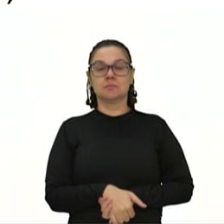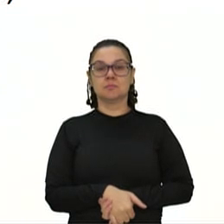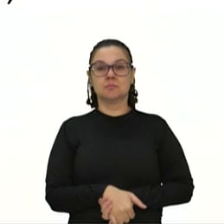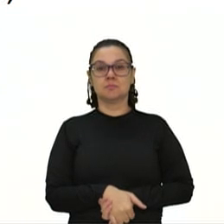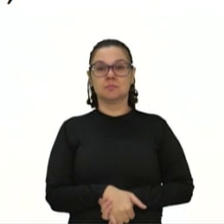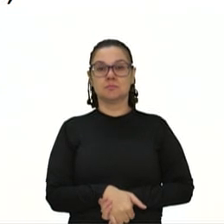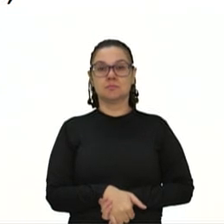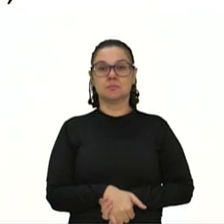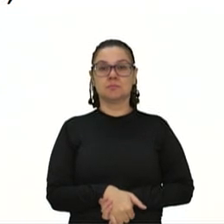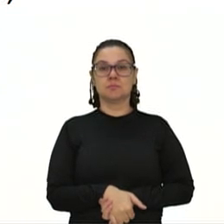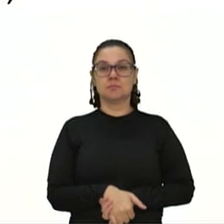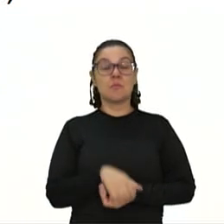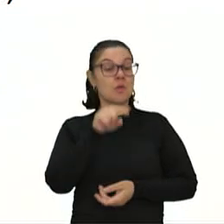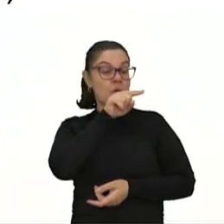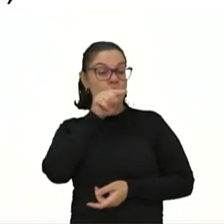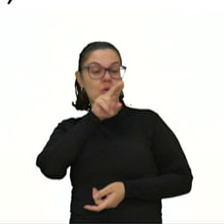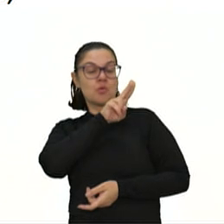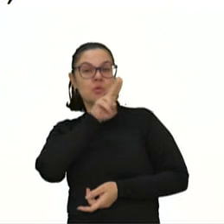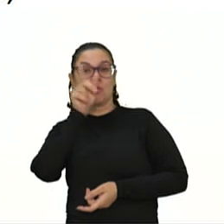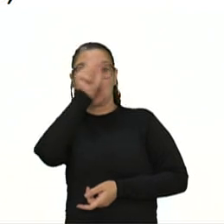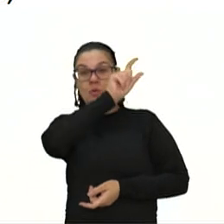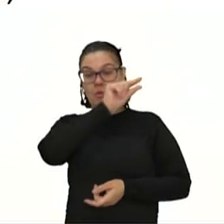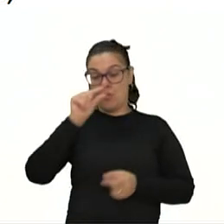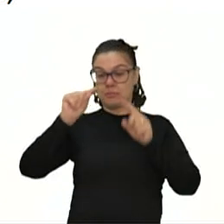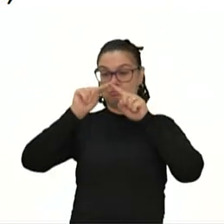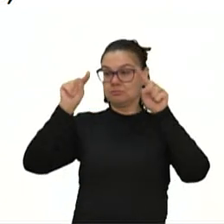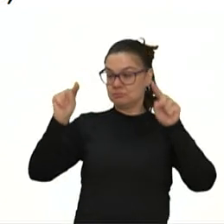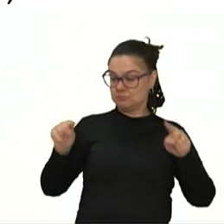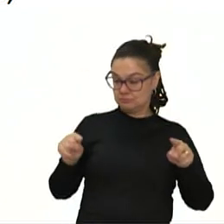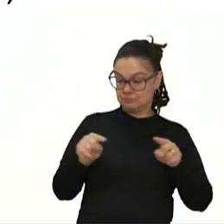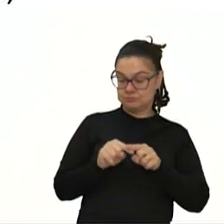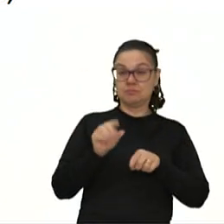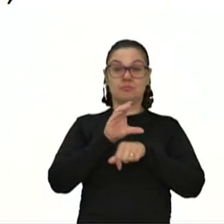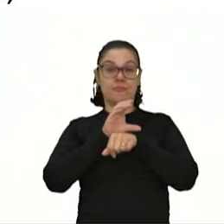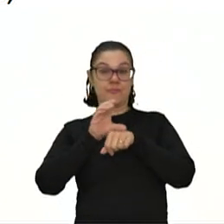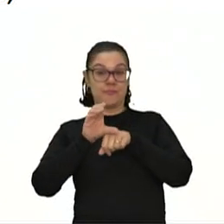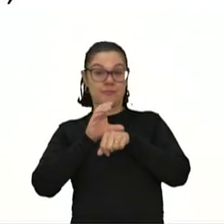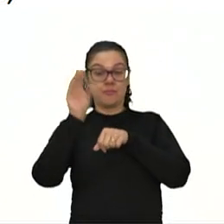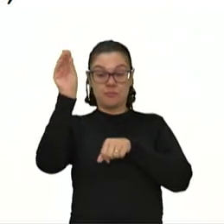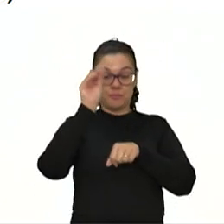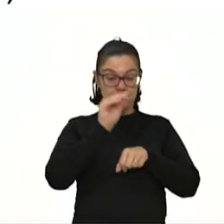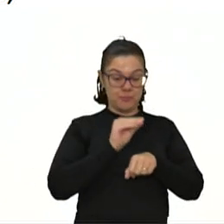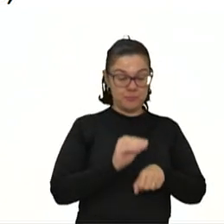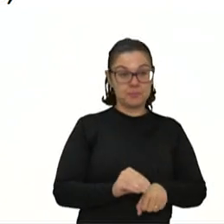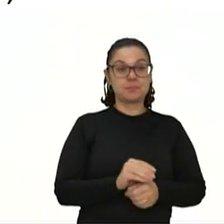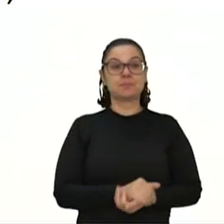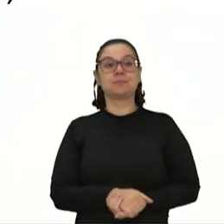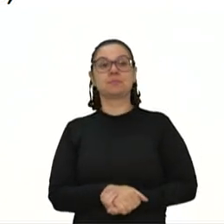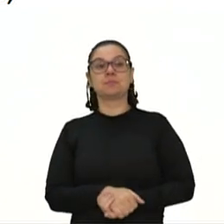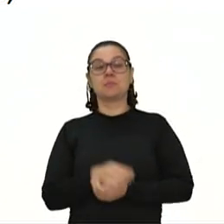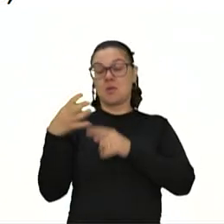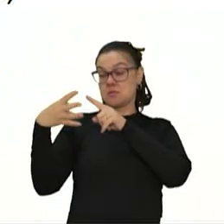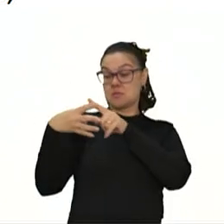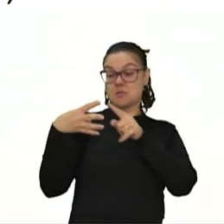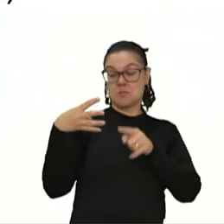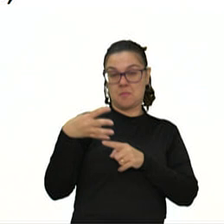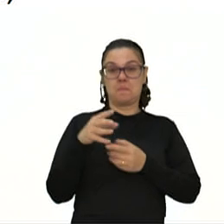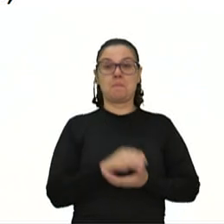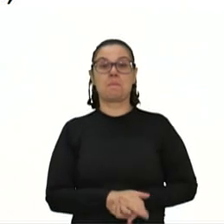complete the sentence. Vocês vão usar esses nomes que estão ali no quadro para que vocês completem as